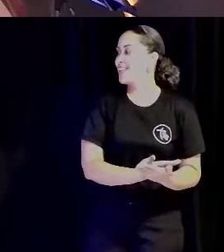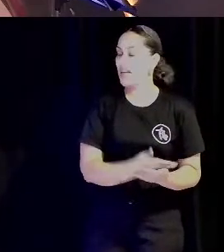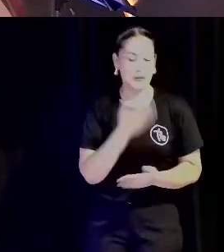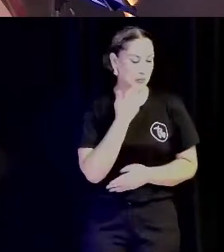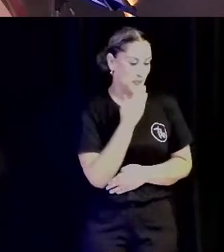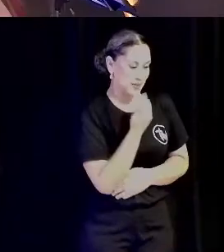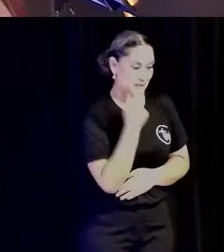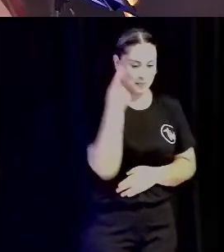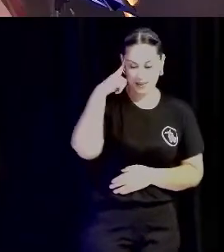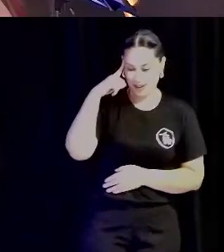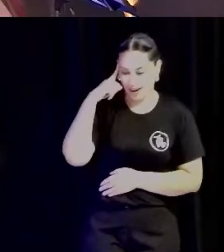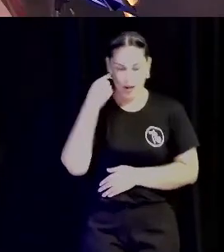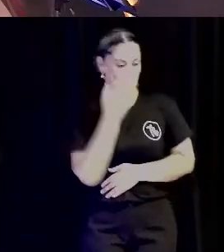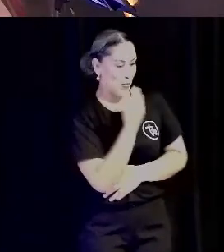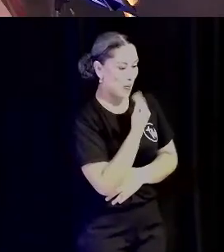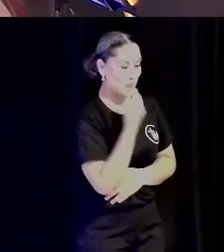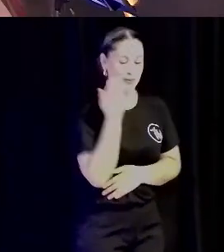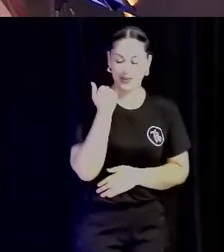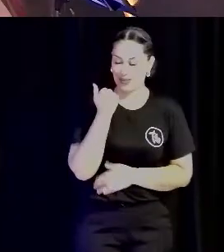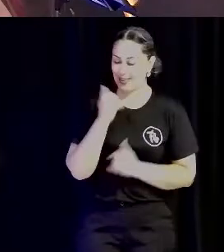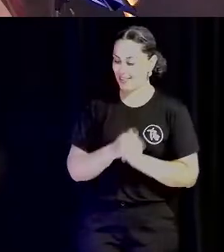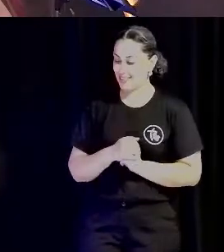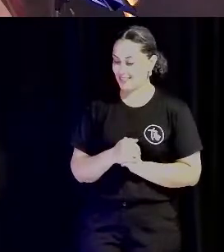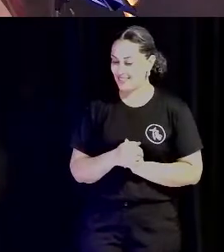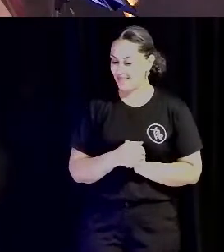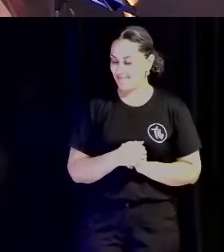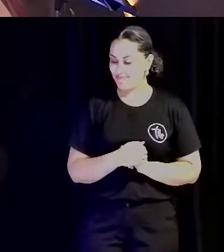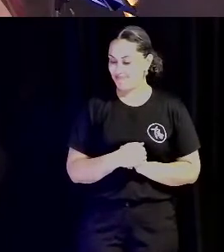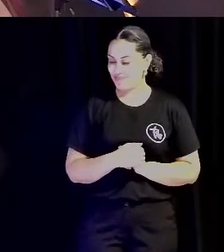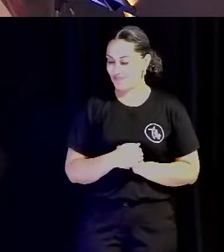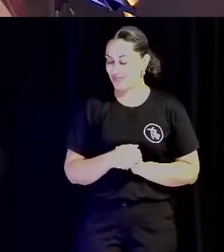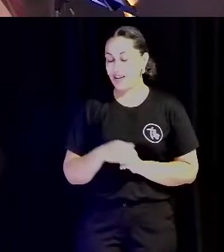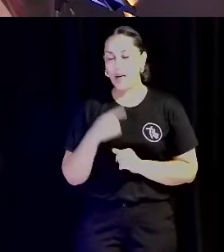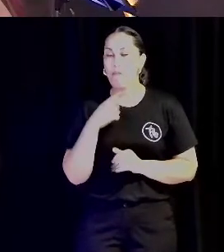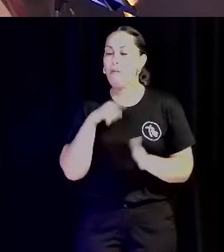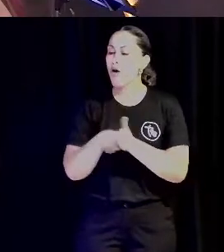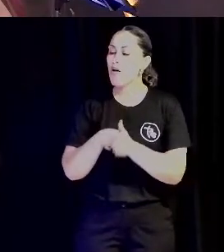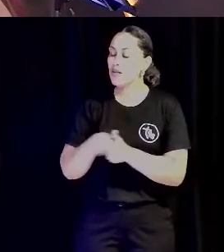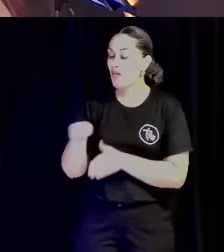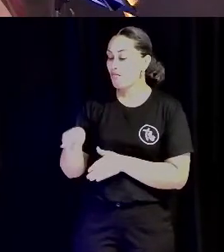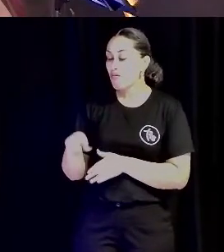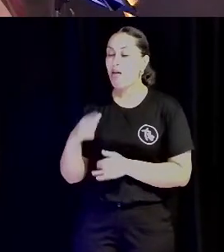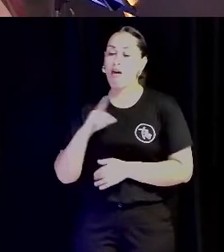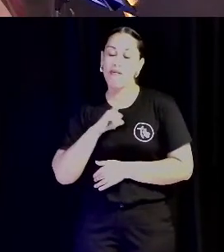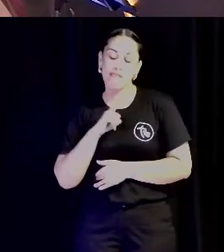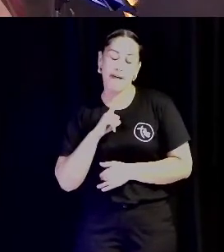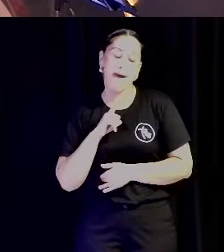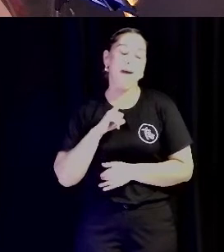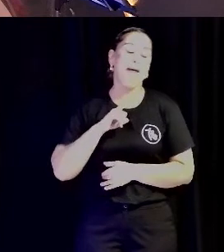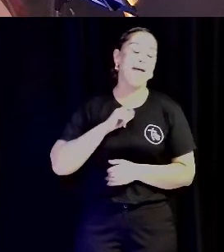comida? Não, a comida aqui a gente come arroz, feijão, abóbora.